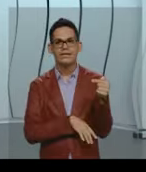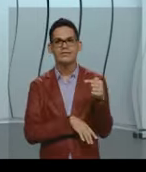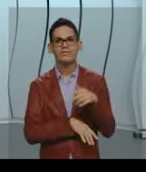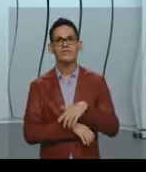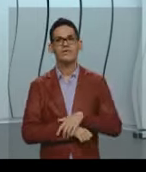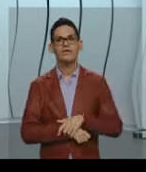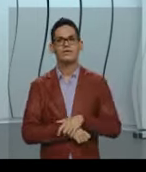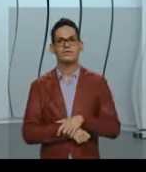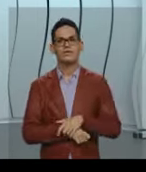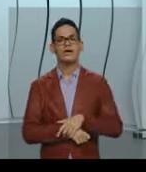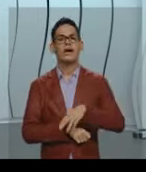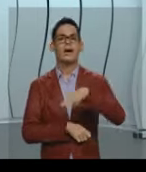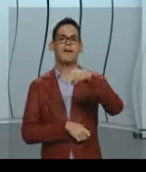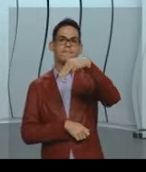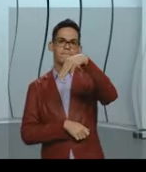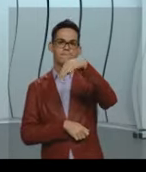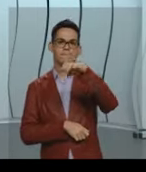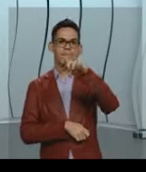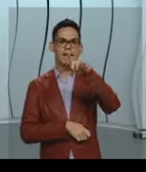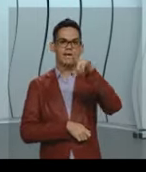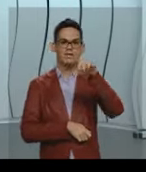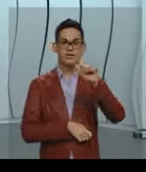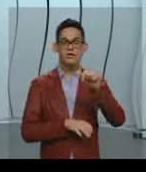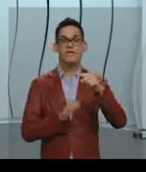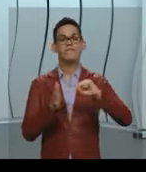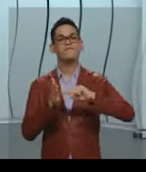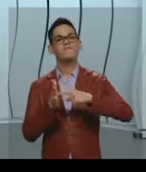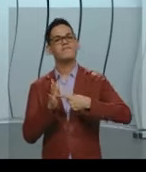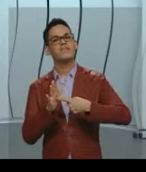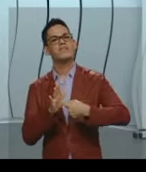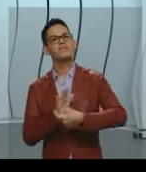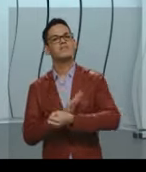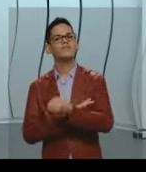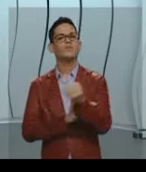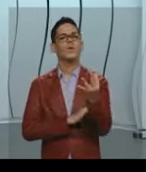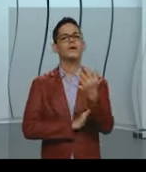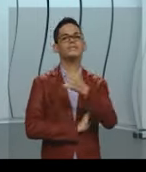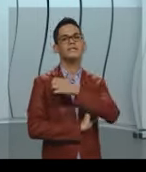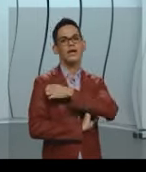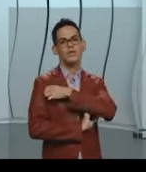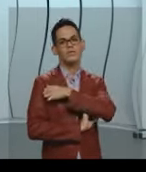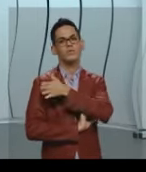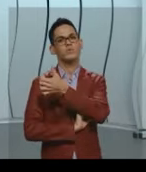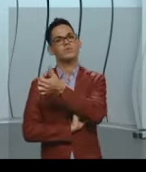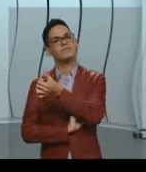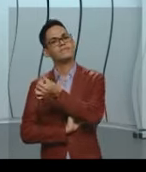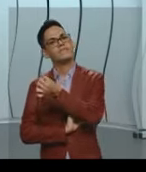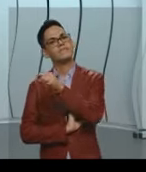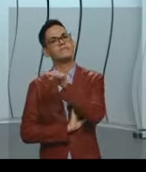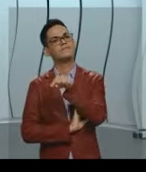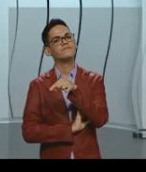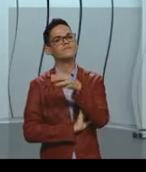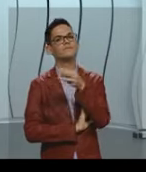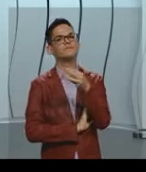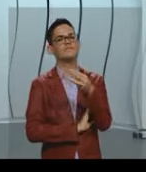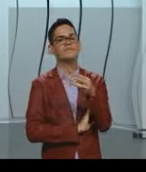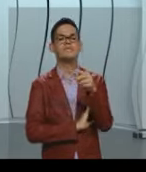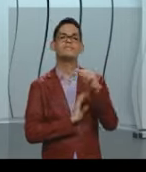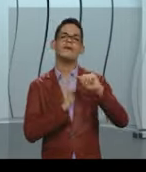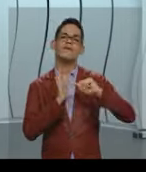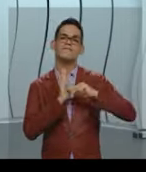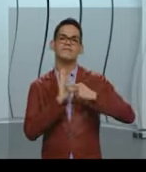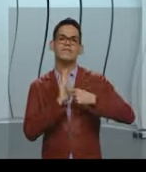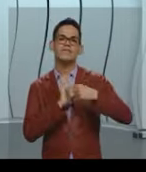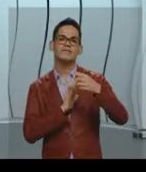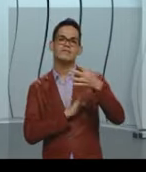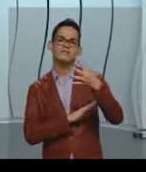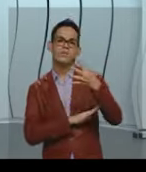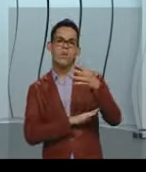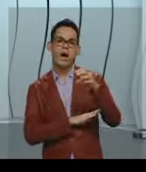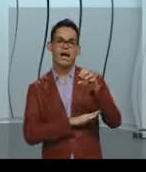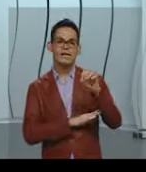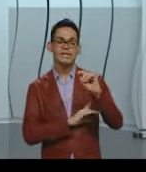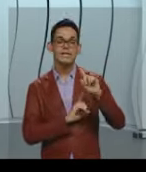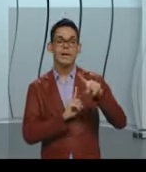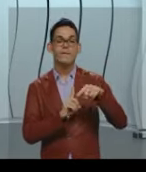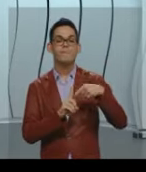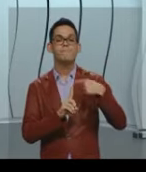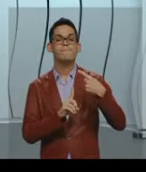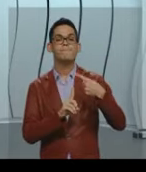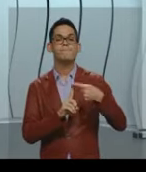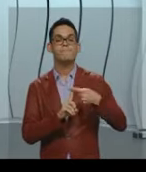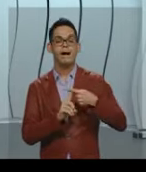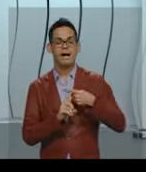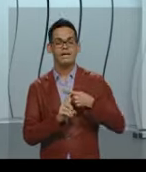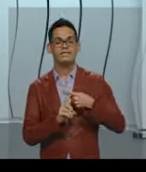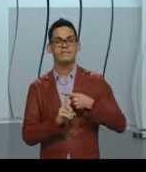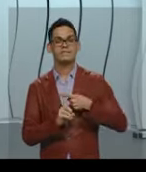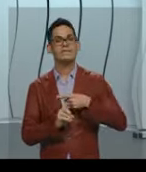ser média vezes o número de alunos. Então, 6,3 vezes 40, mais do terceiro B,